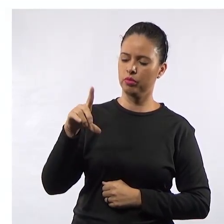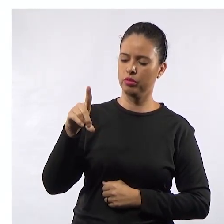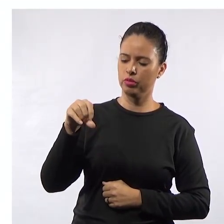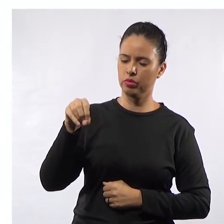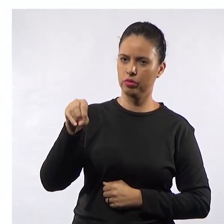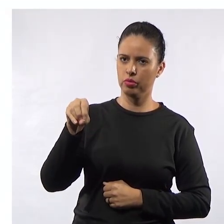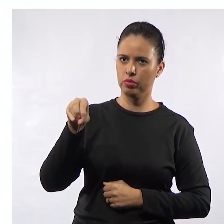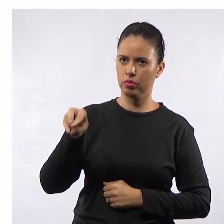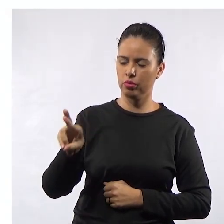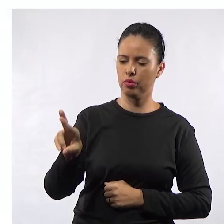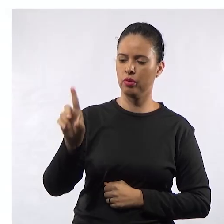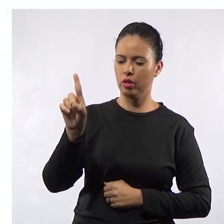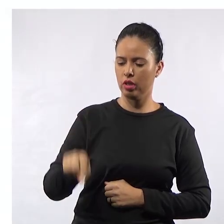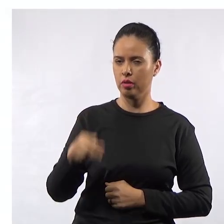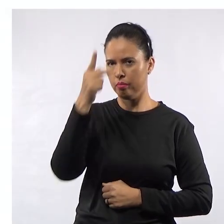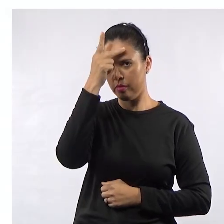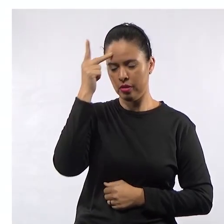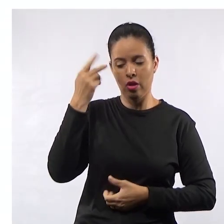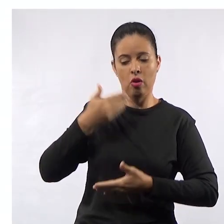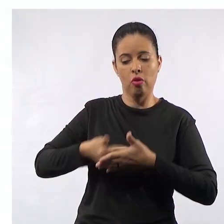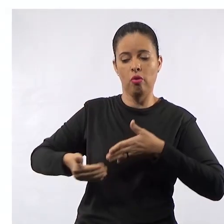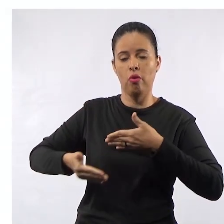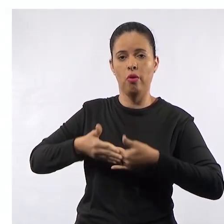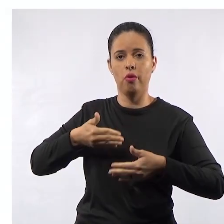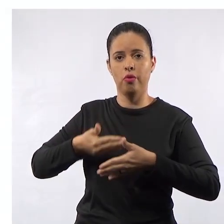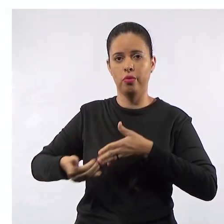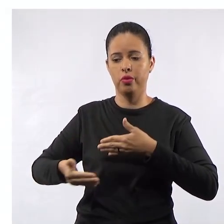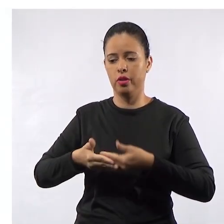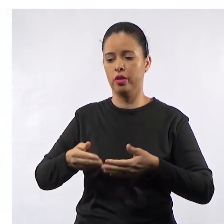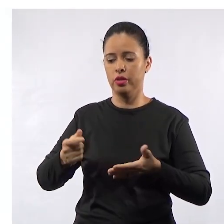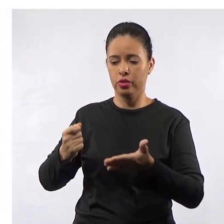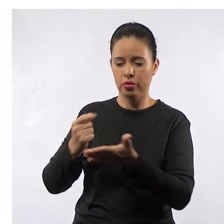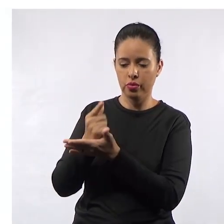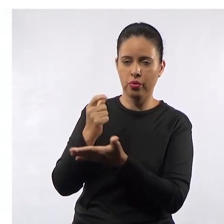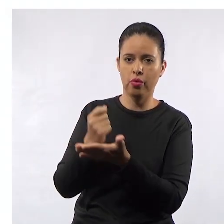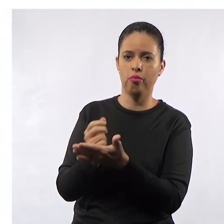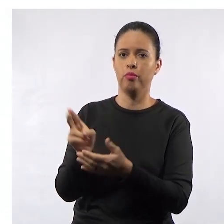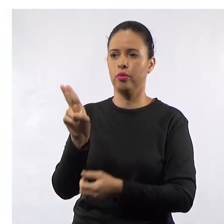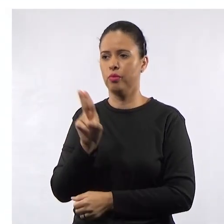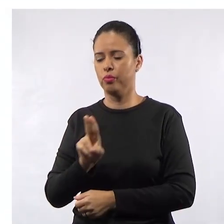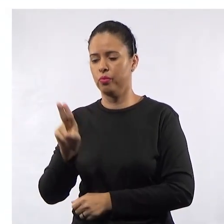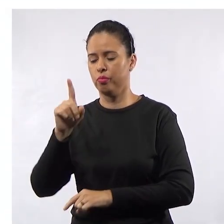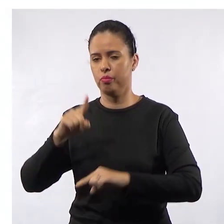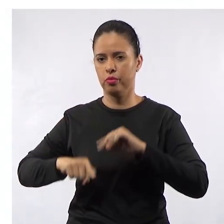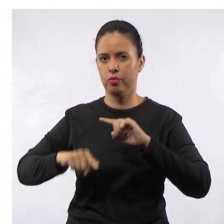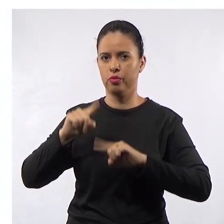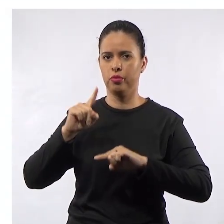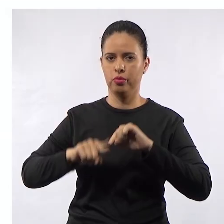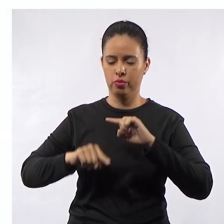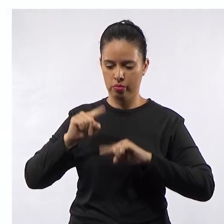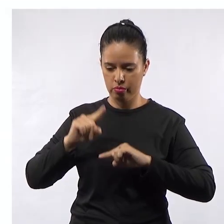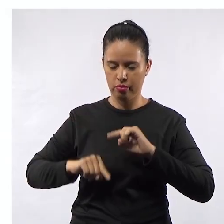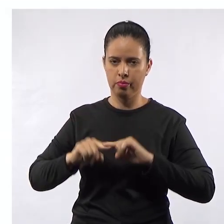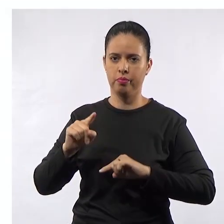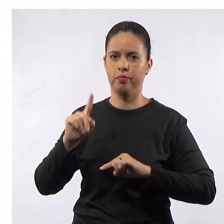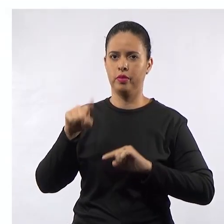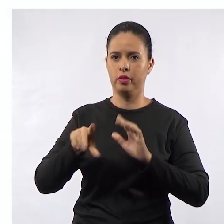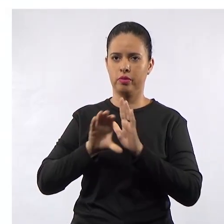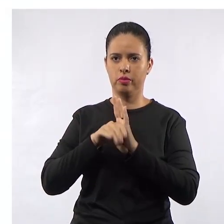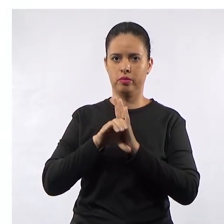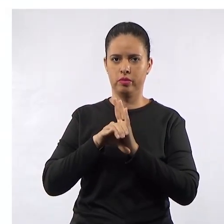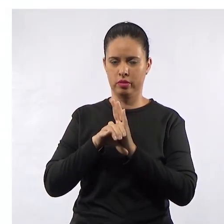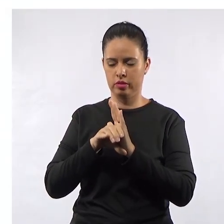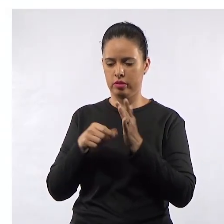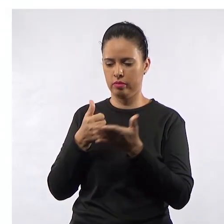utiliza produtos ou serviços como destinatário final, tá? Olha só. O conceito de